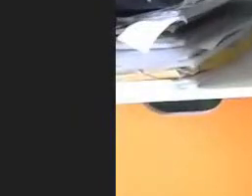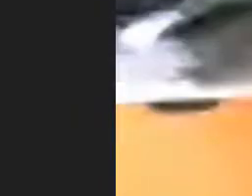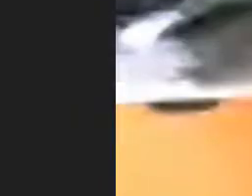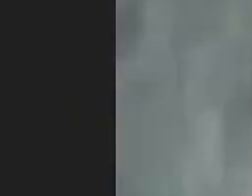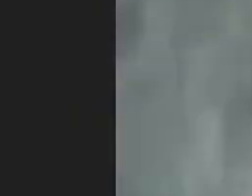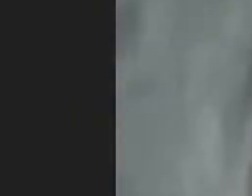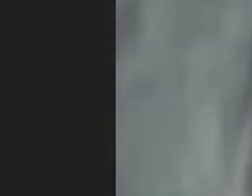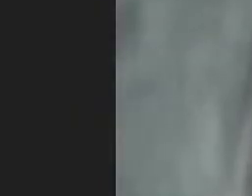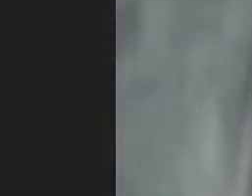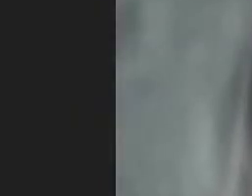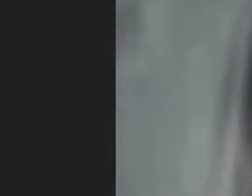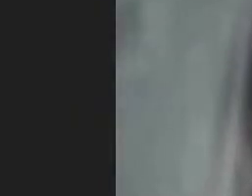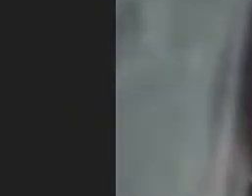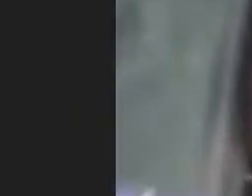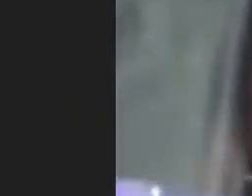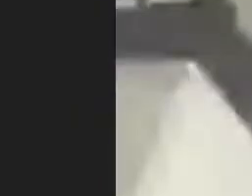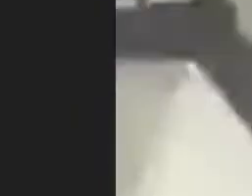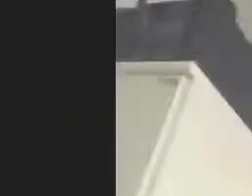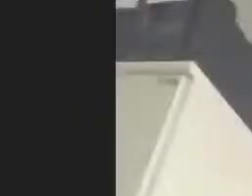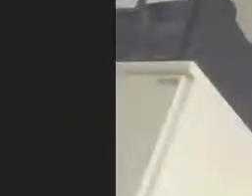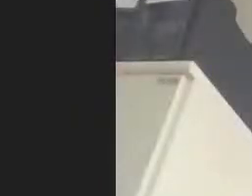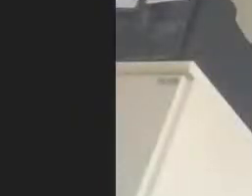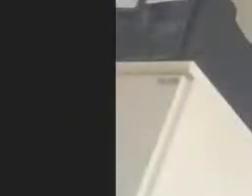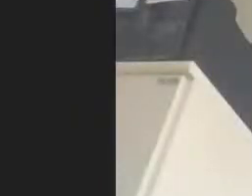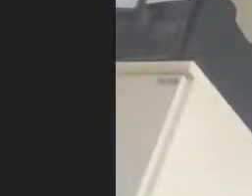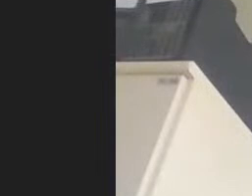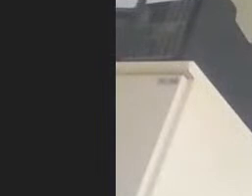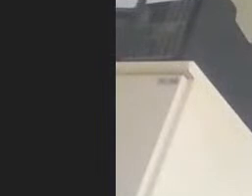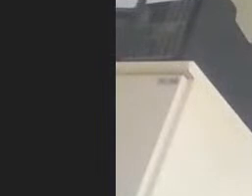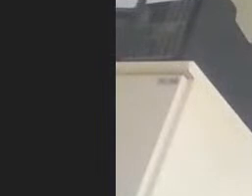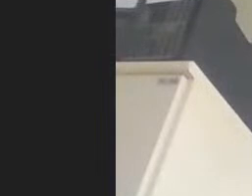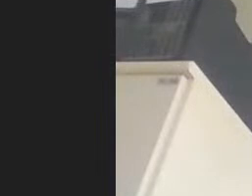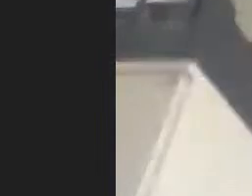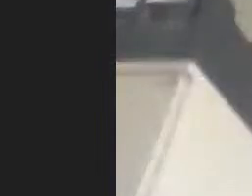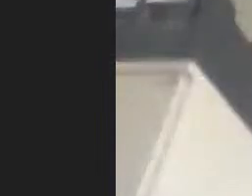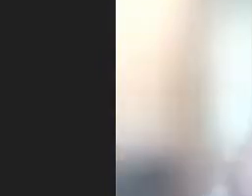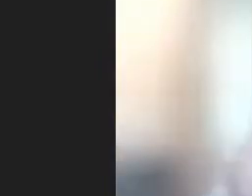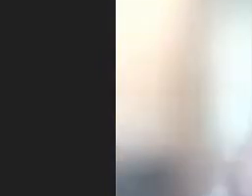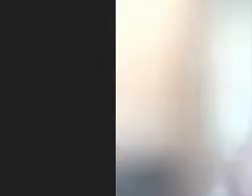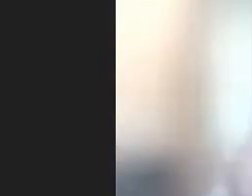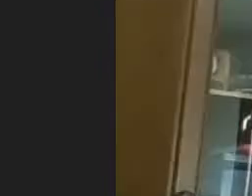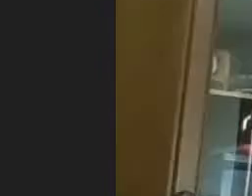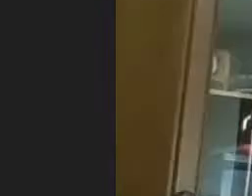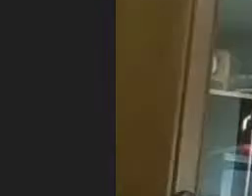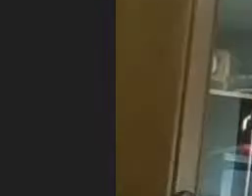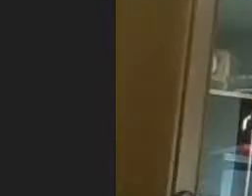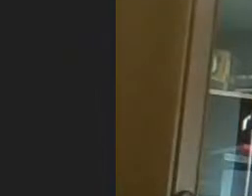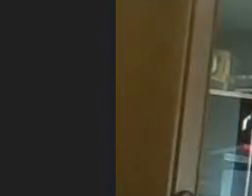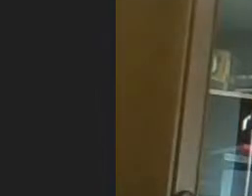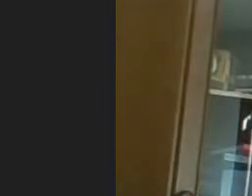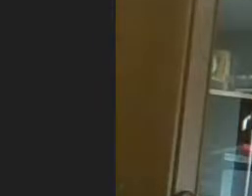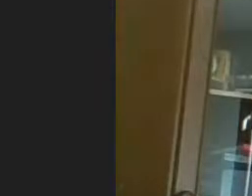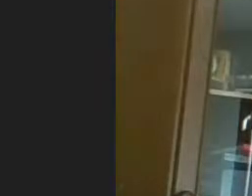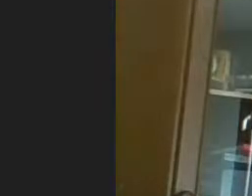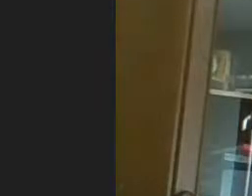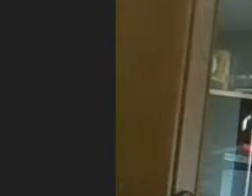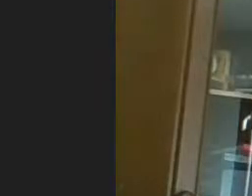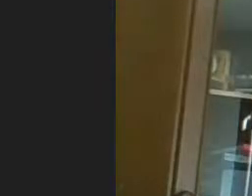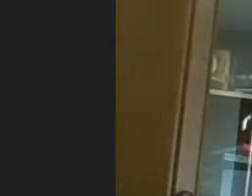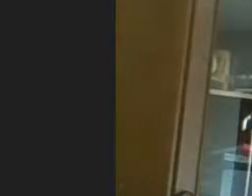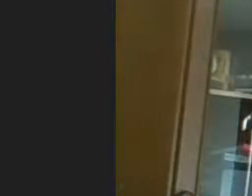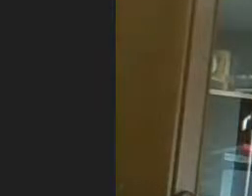Parabéns. Obrigada. Boas festas. Felizações. Obrigada. Grande abraço para todo